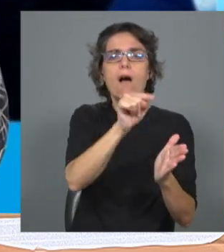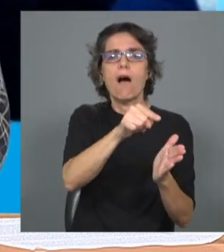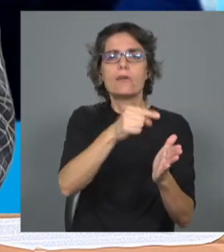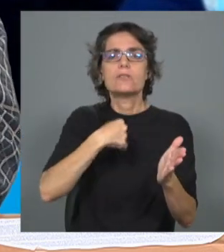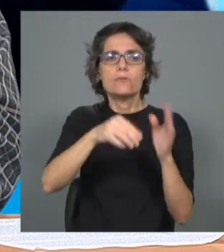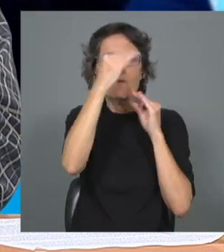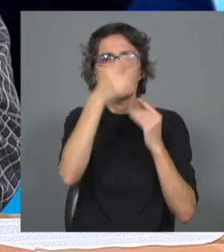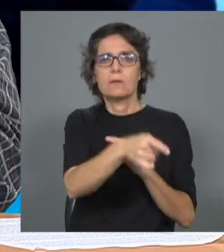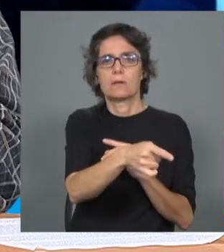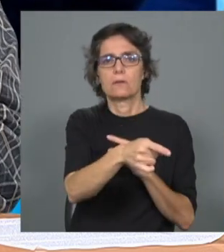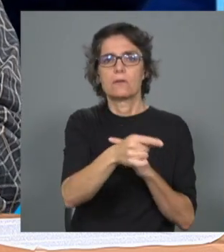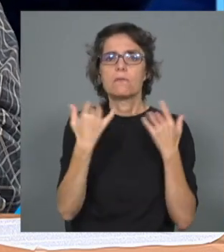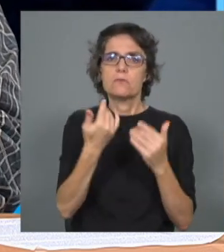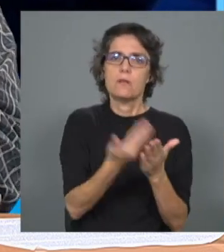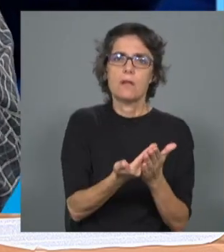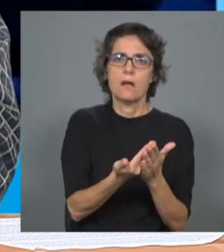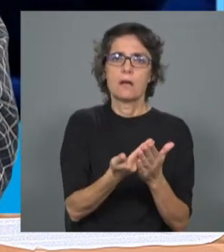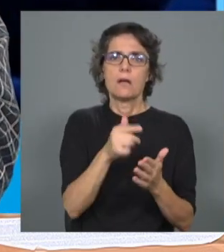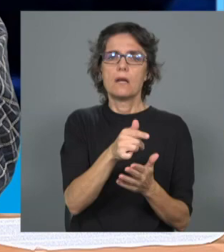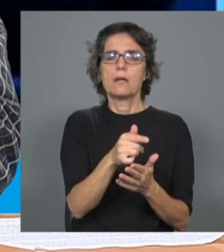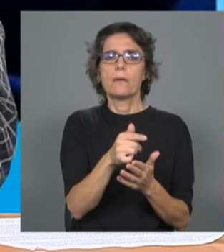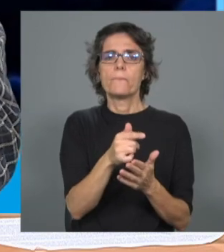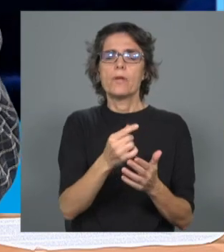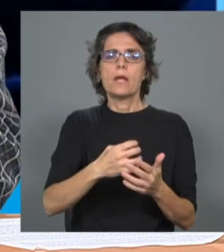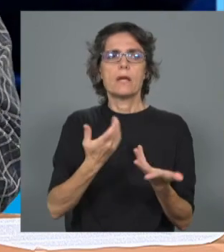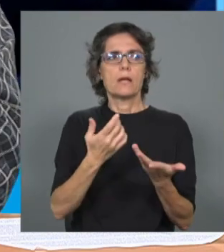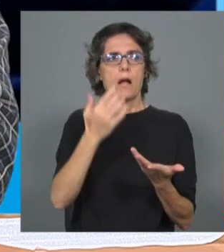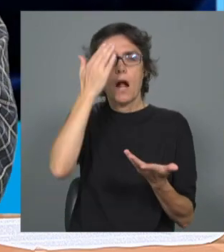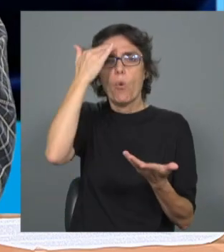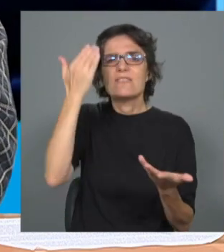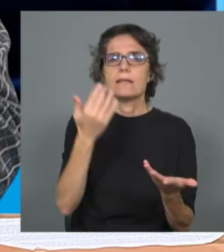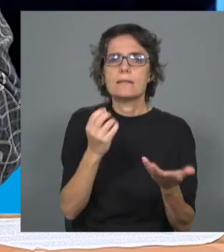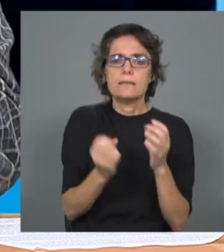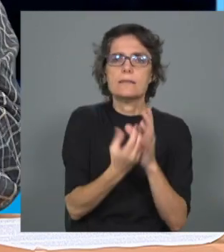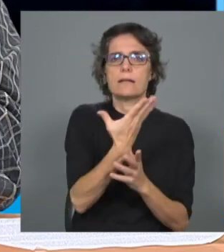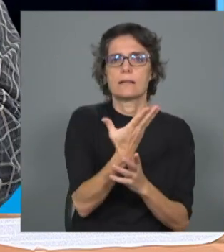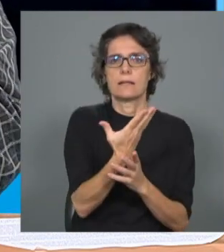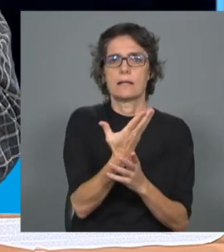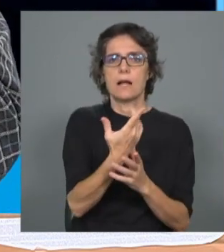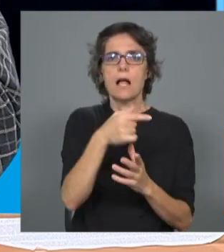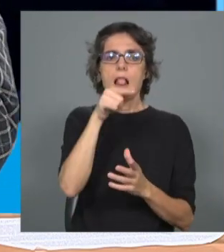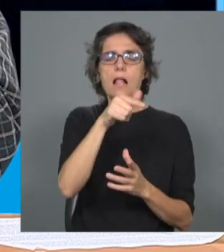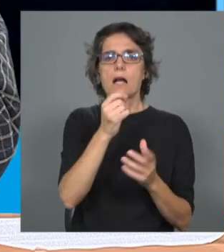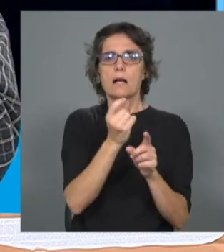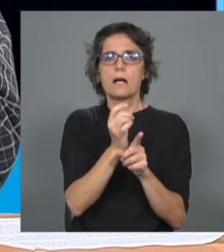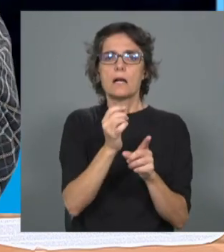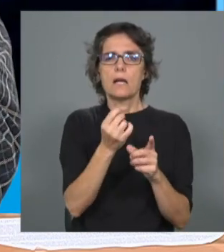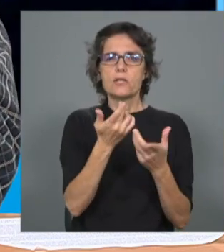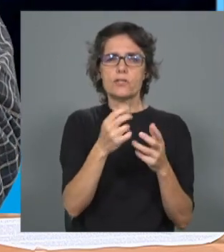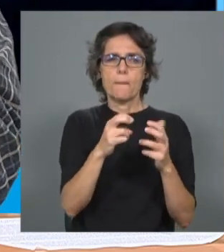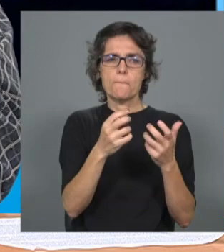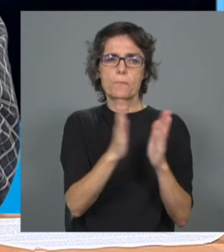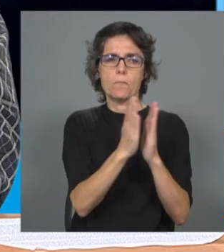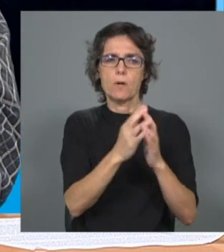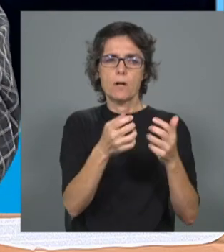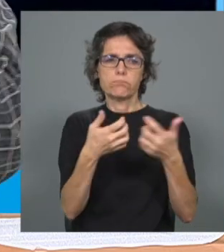criar uma consciência para a vida. Então, ali não há tanto esta questão como nós temos da religião que provoca conflito entre